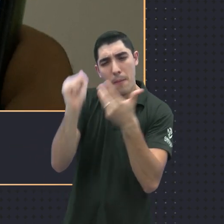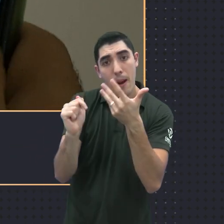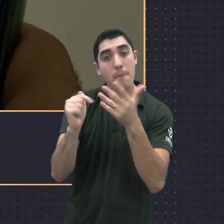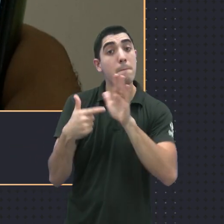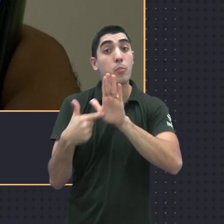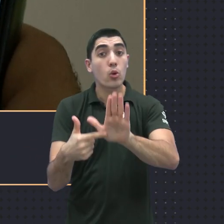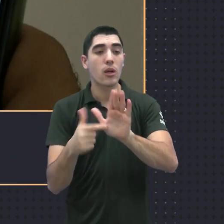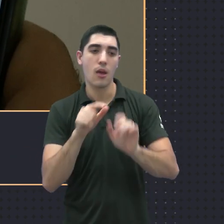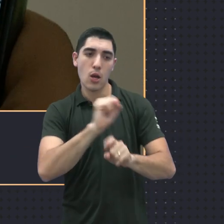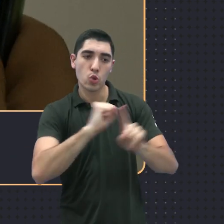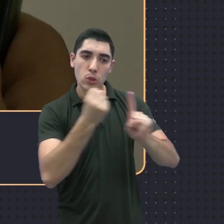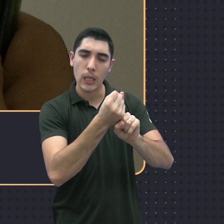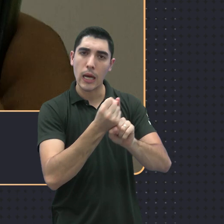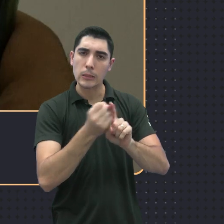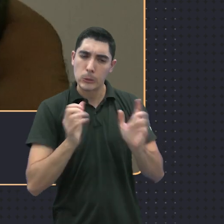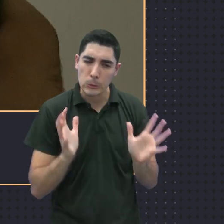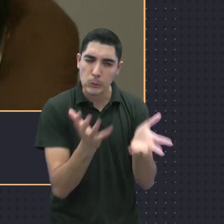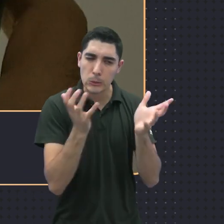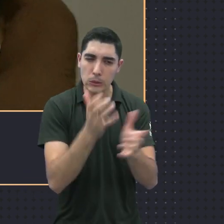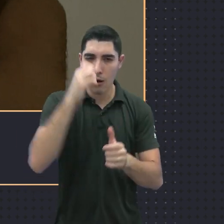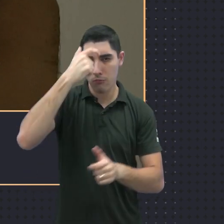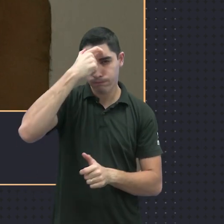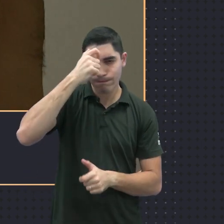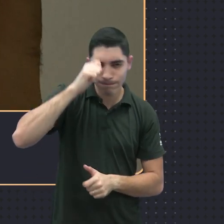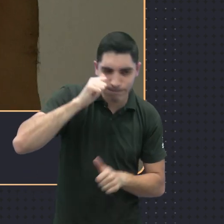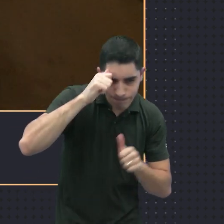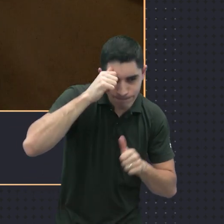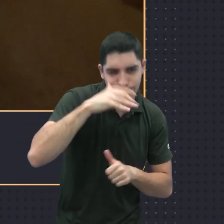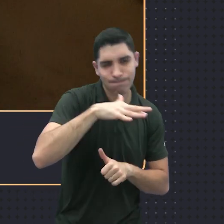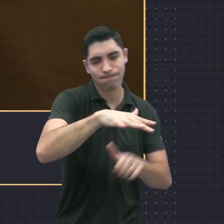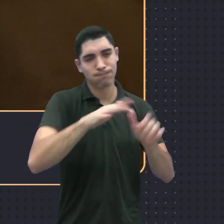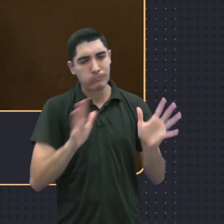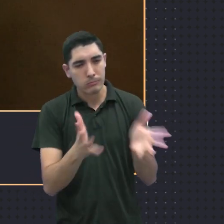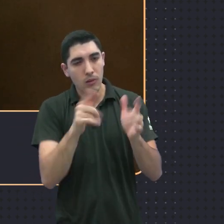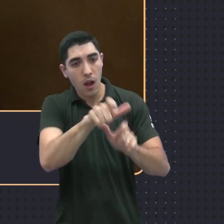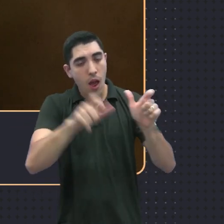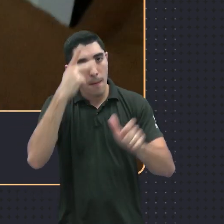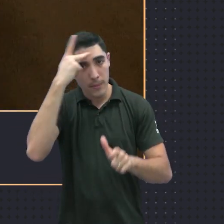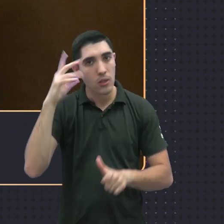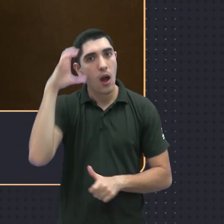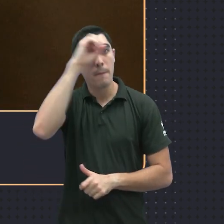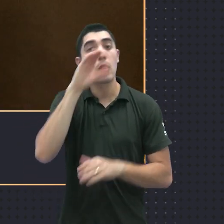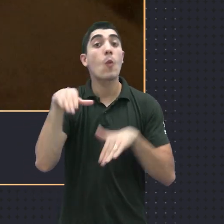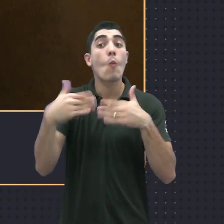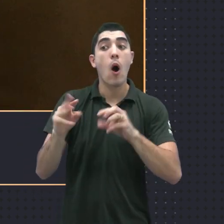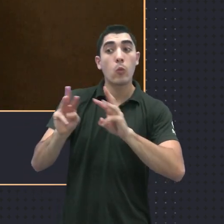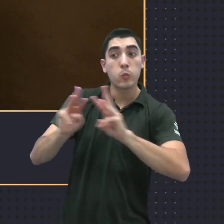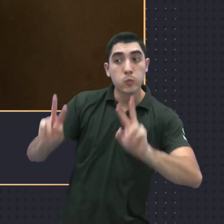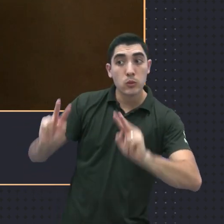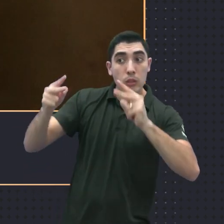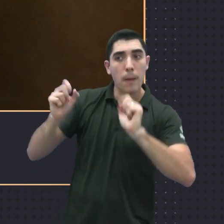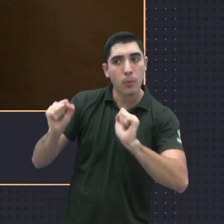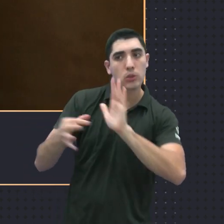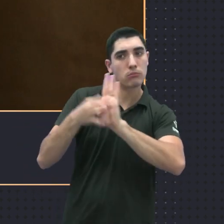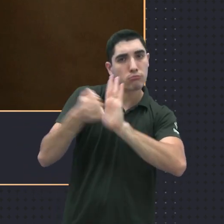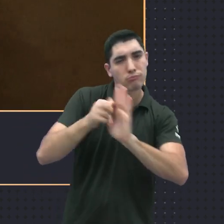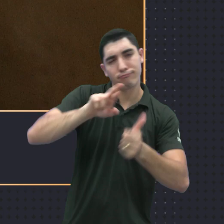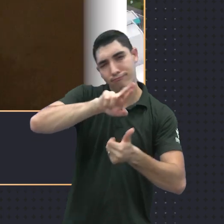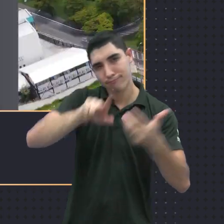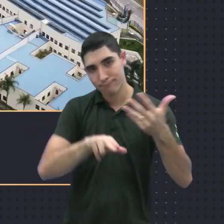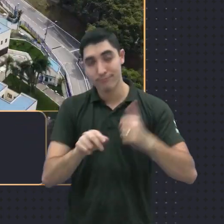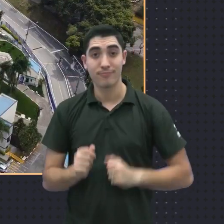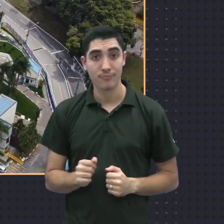para trazer mais conscientização e segurança dos usuários que precisam se cadastrar em sites e plataformas